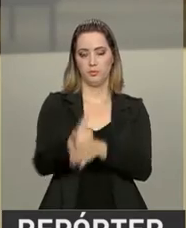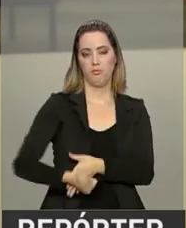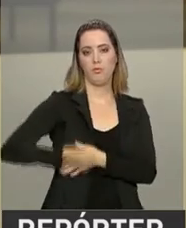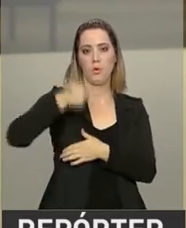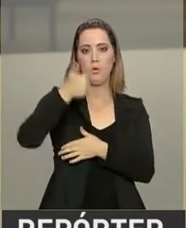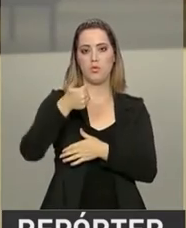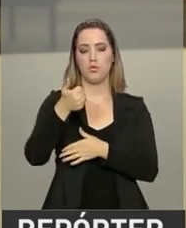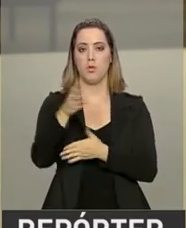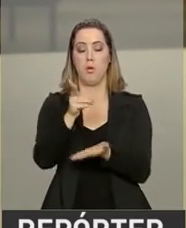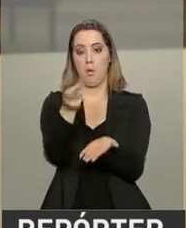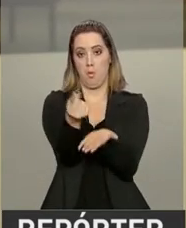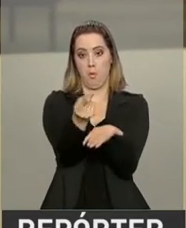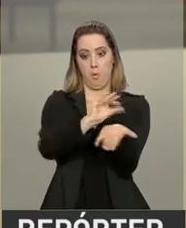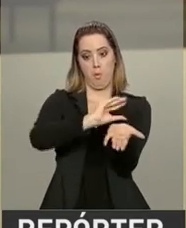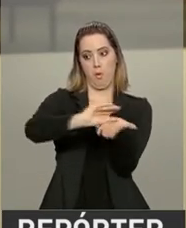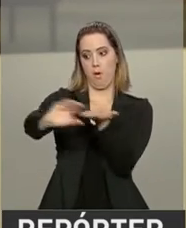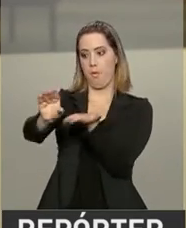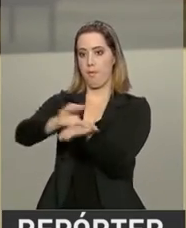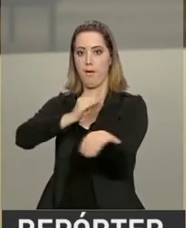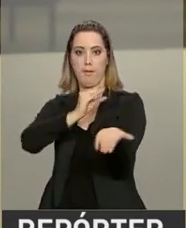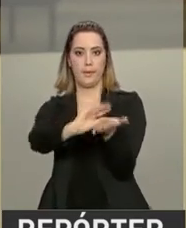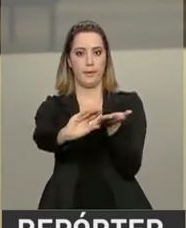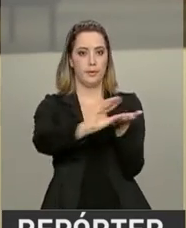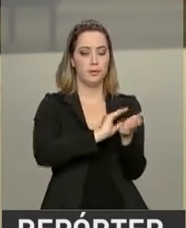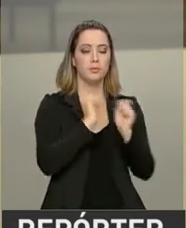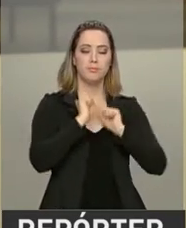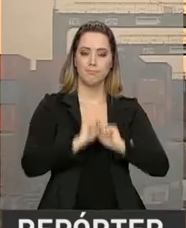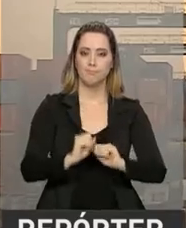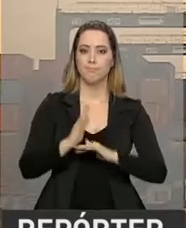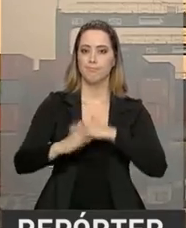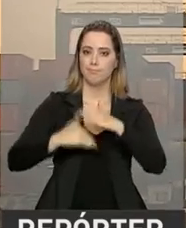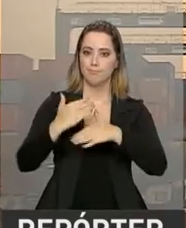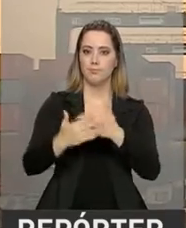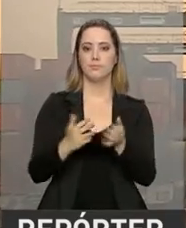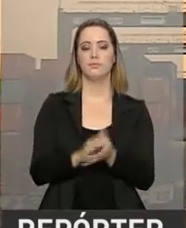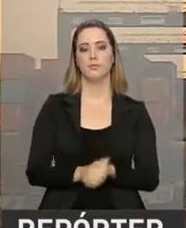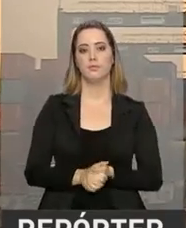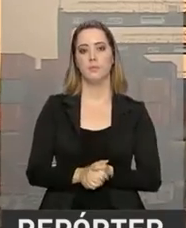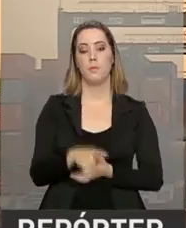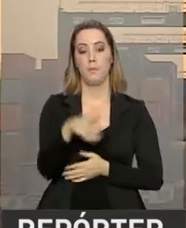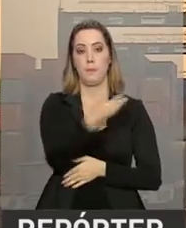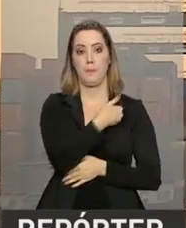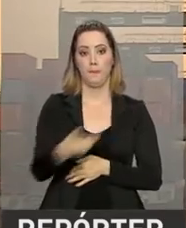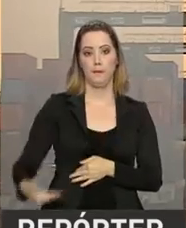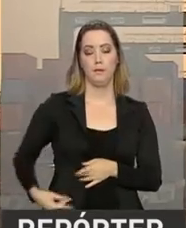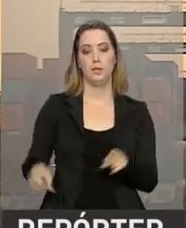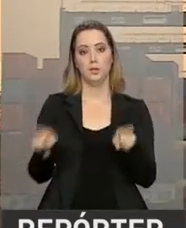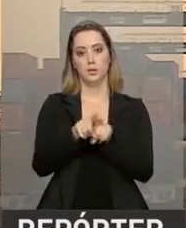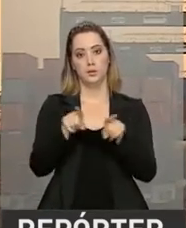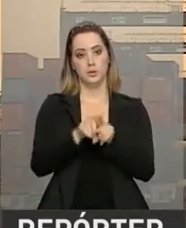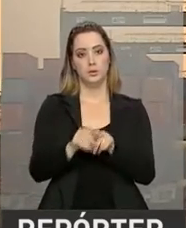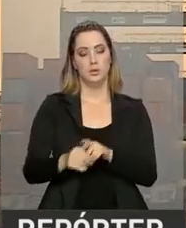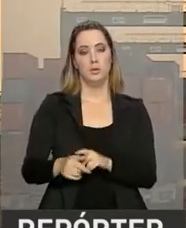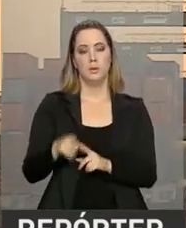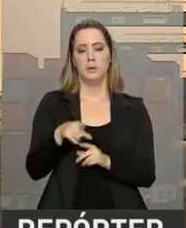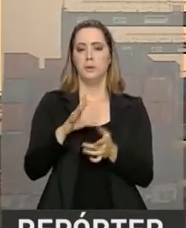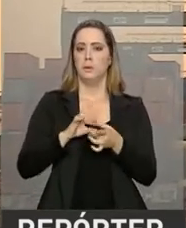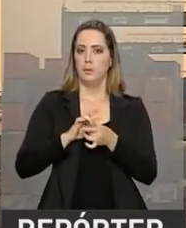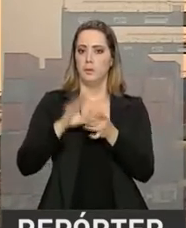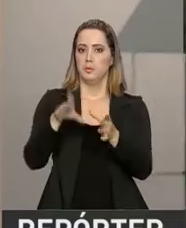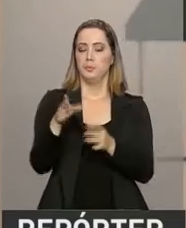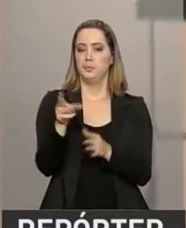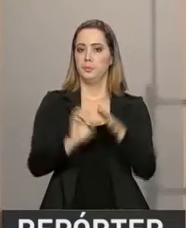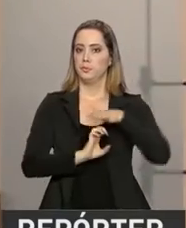de giro permitindo assim mais fôlego aos negócios o governo também vai habilitar empresas que vão ficar responsáveis